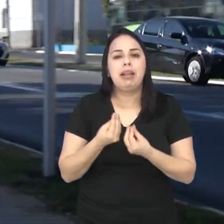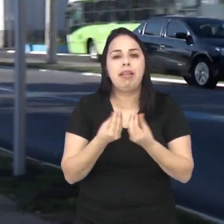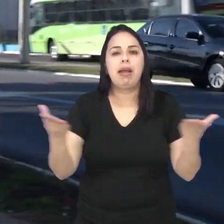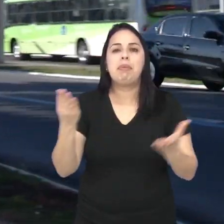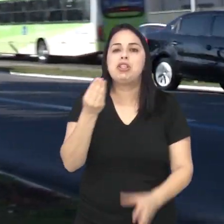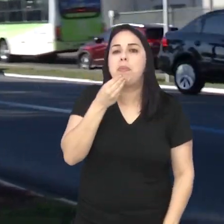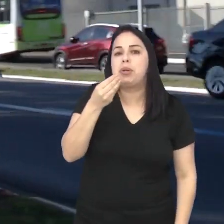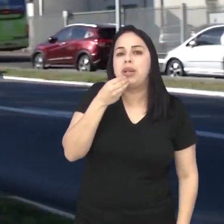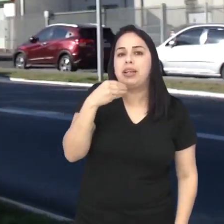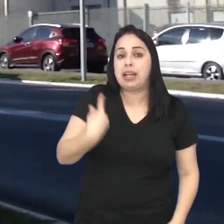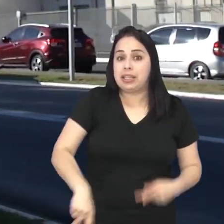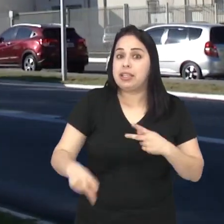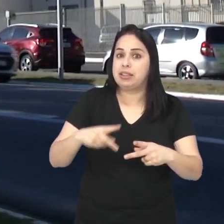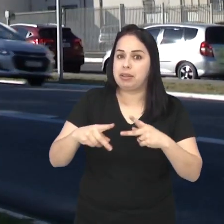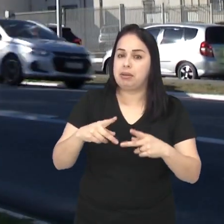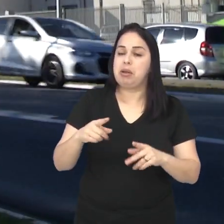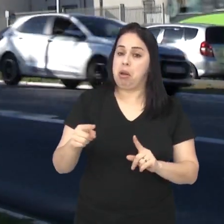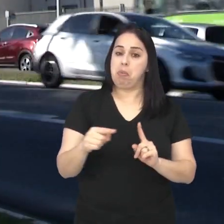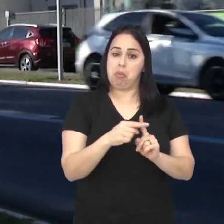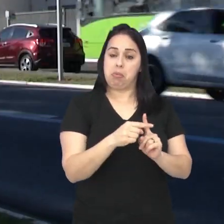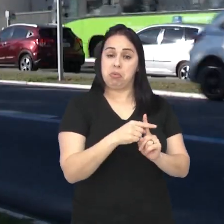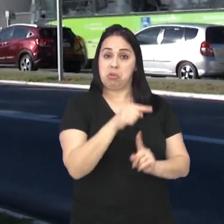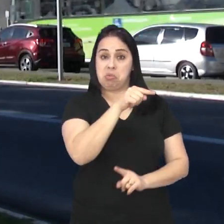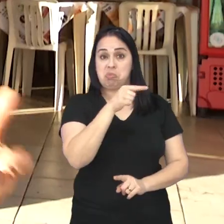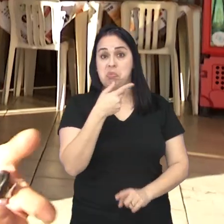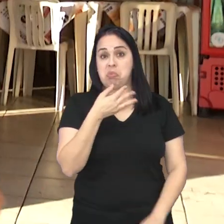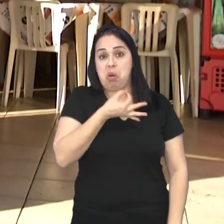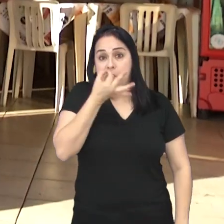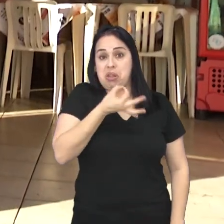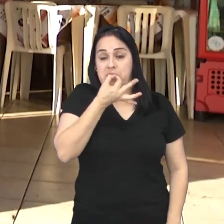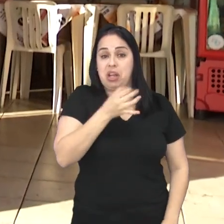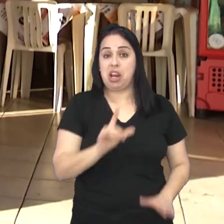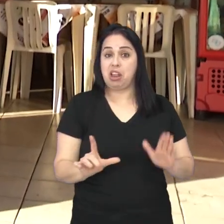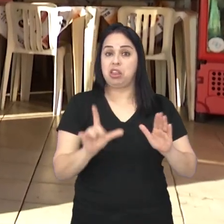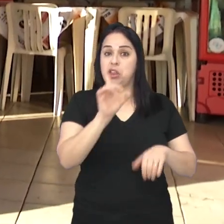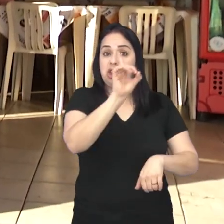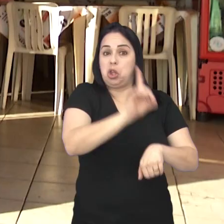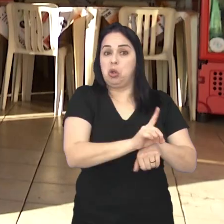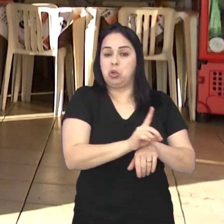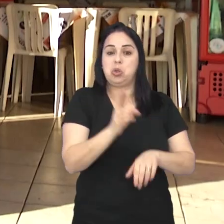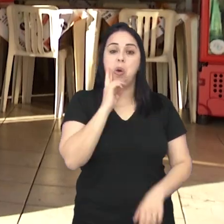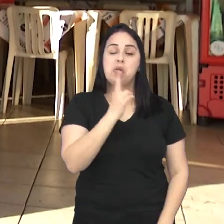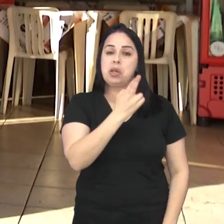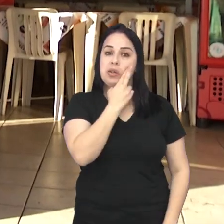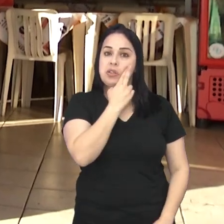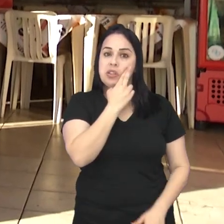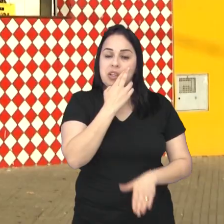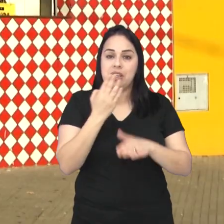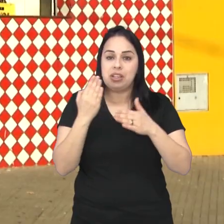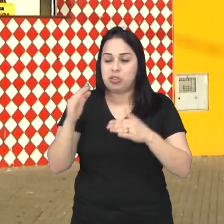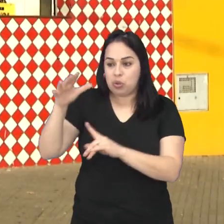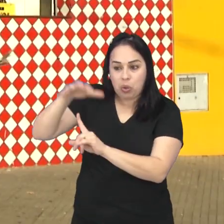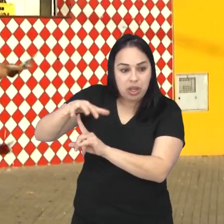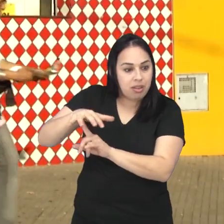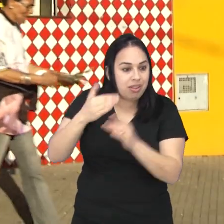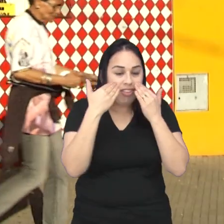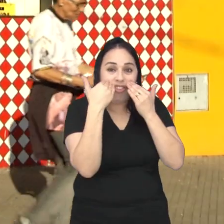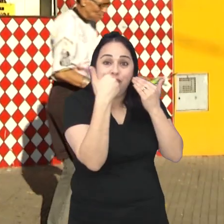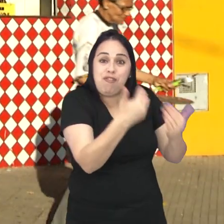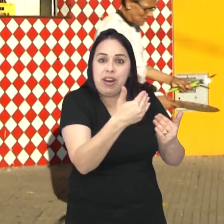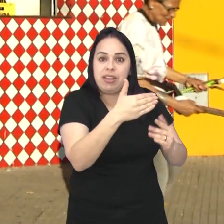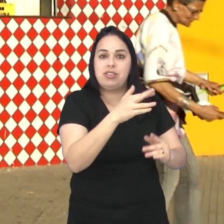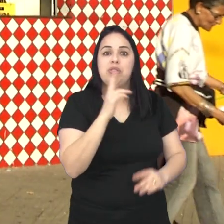vida para o centro da cidade. Um passo positivo, segundo esse comerciante. Ele é proprietário de um restaurante que funciona na rua